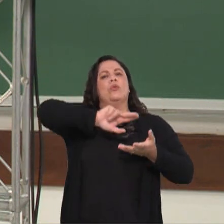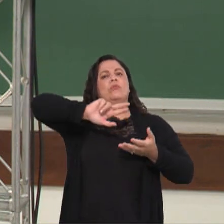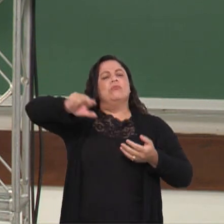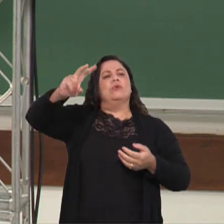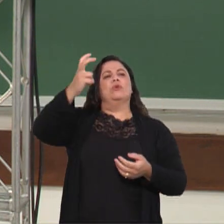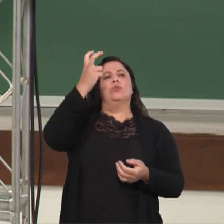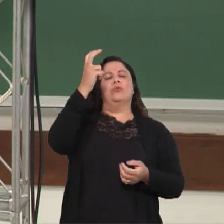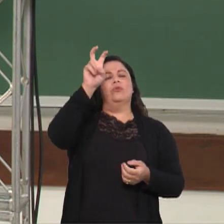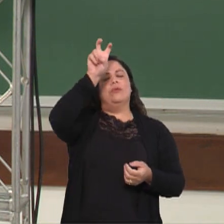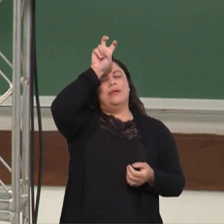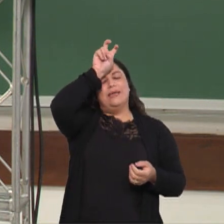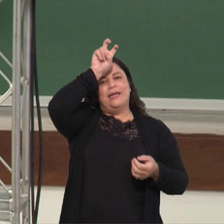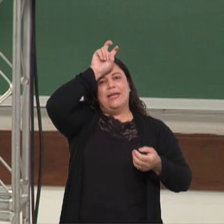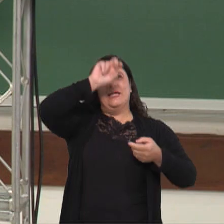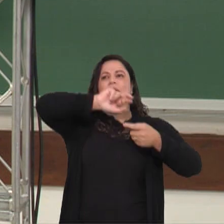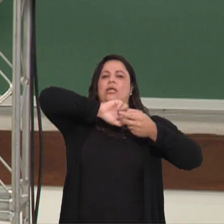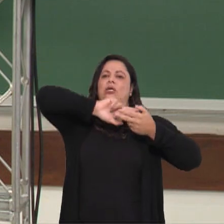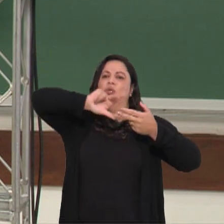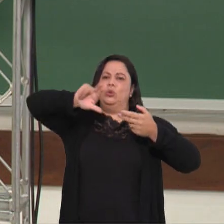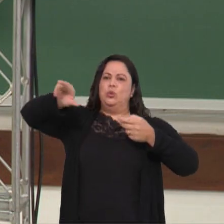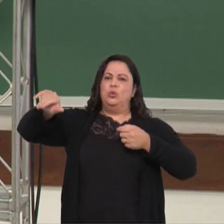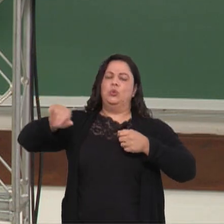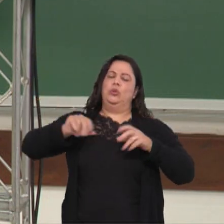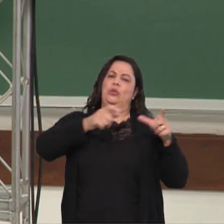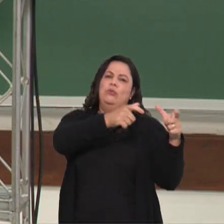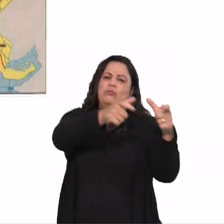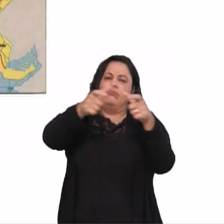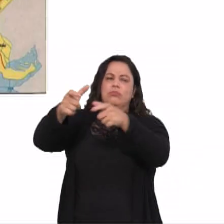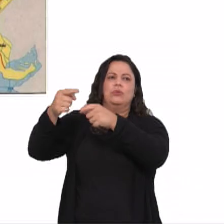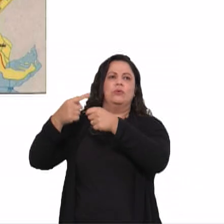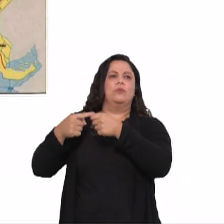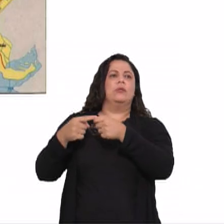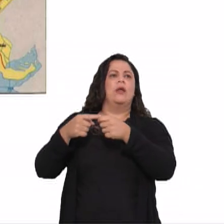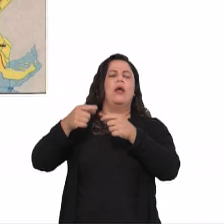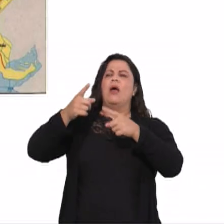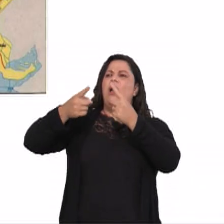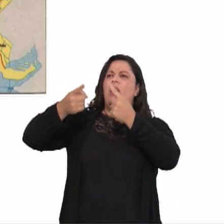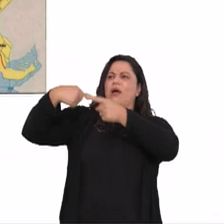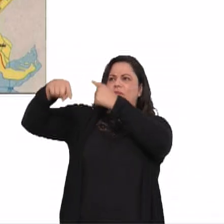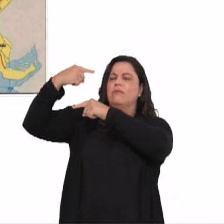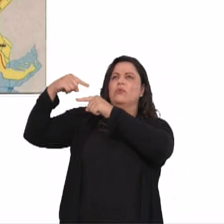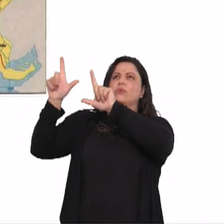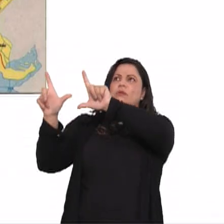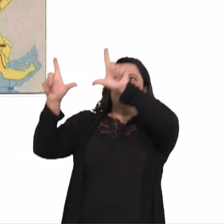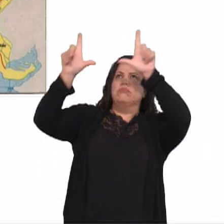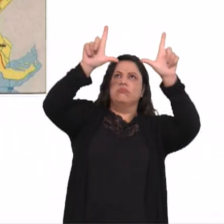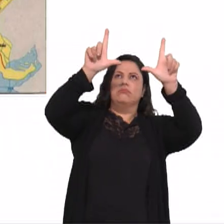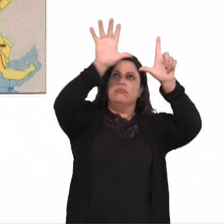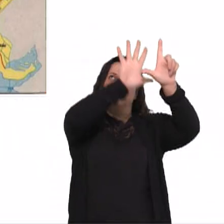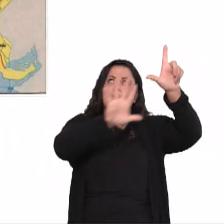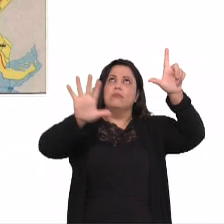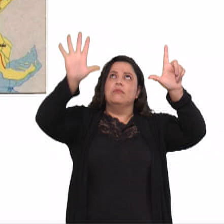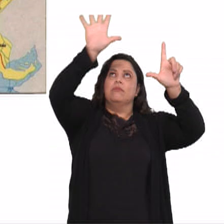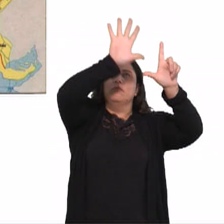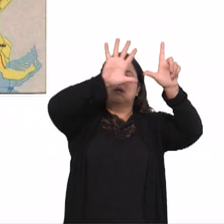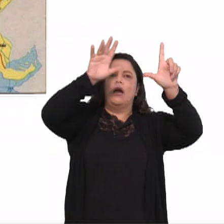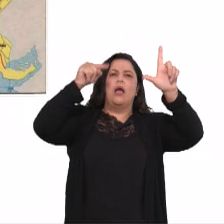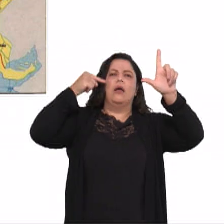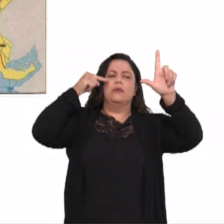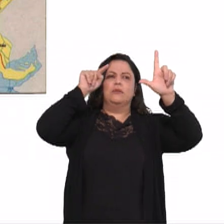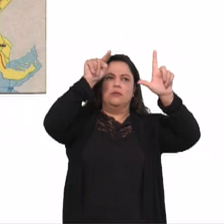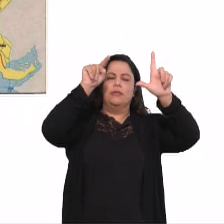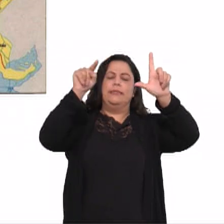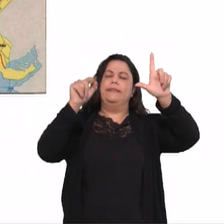dominados por Alexandre. Vamos voltar naquele mapinha lá que a gente viu anteriormente, tá? Então,